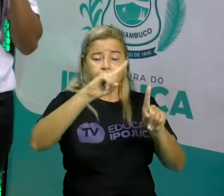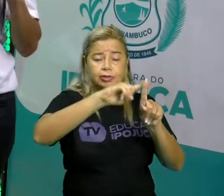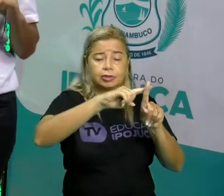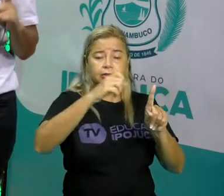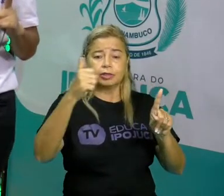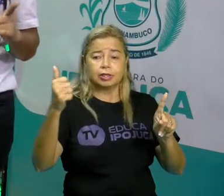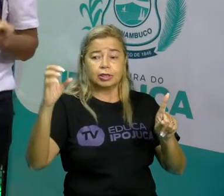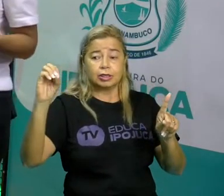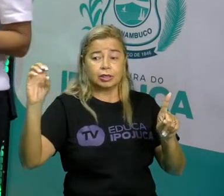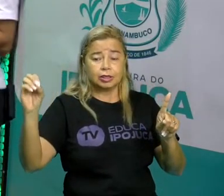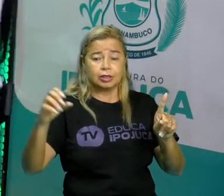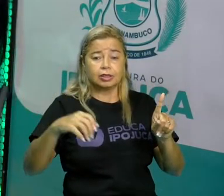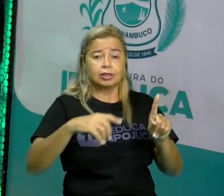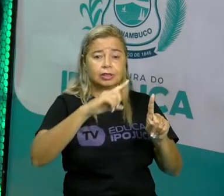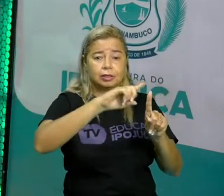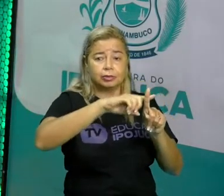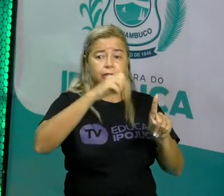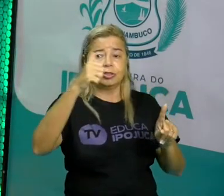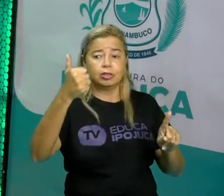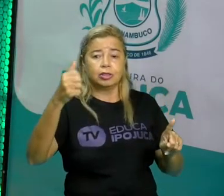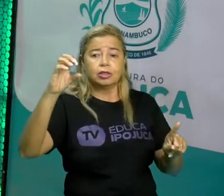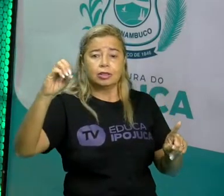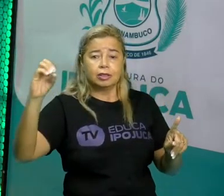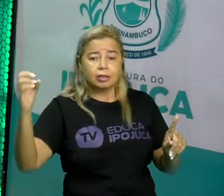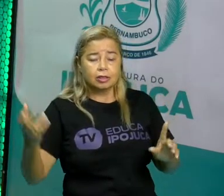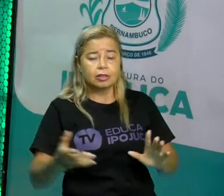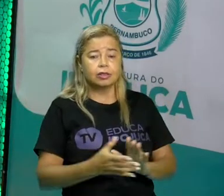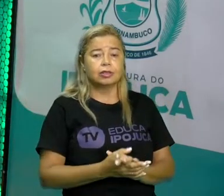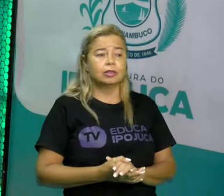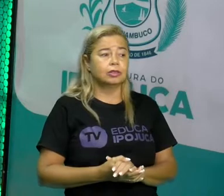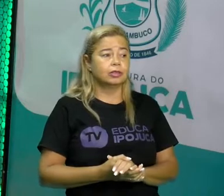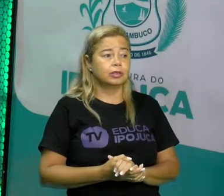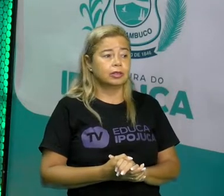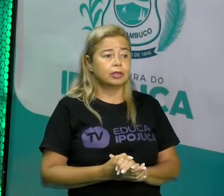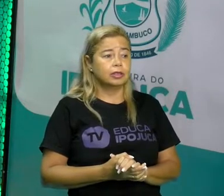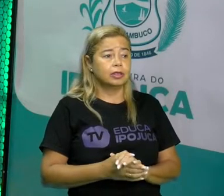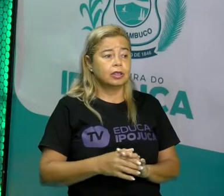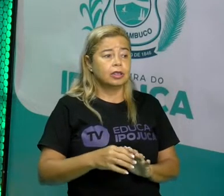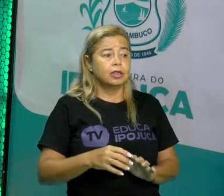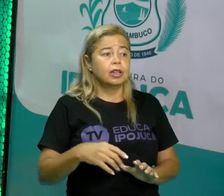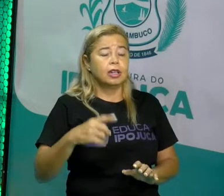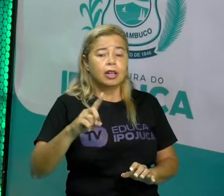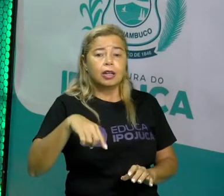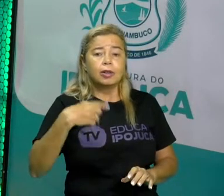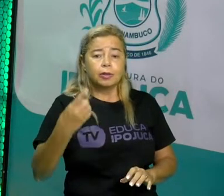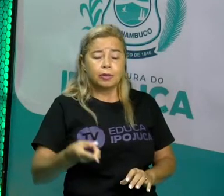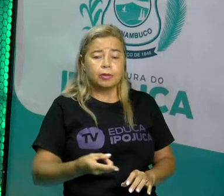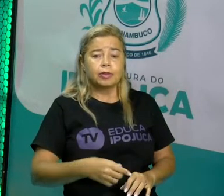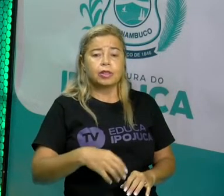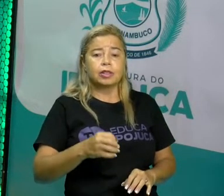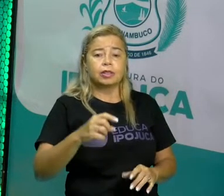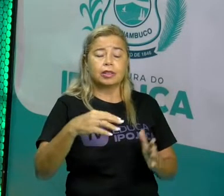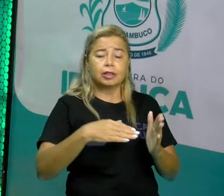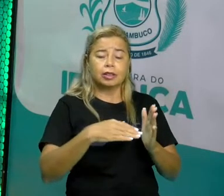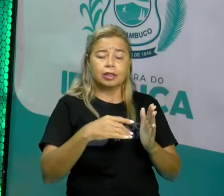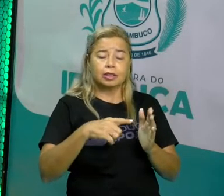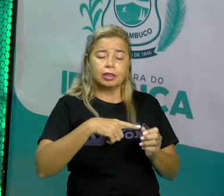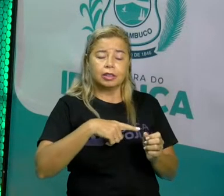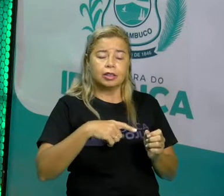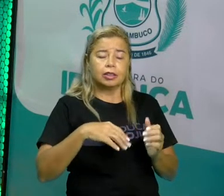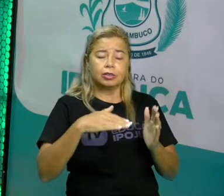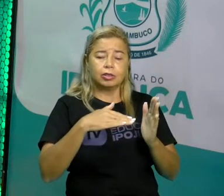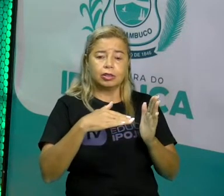100 em 100. Na nossa segunda, ó, zero, aí temos 1.000, 2.000,